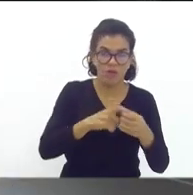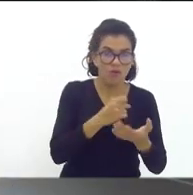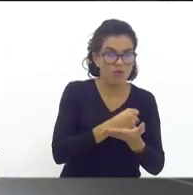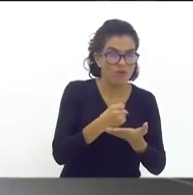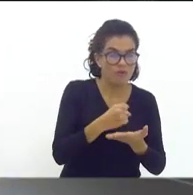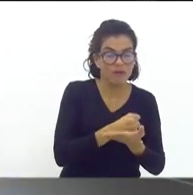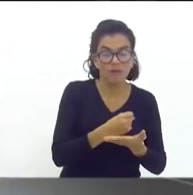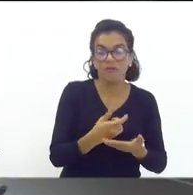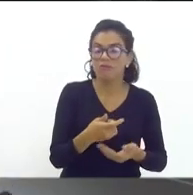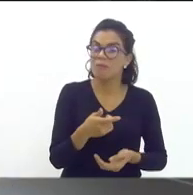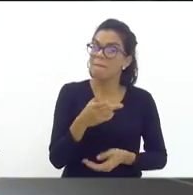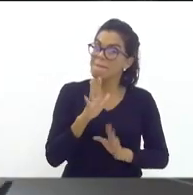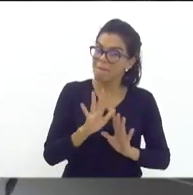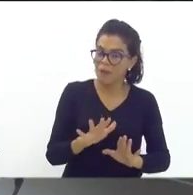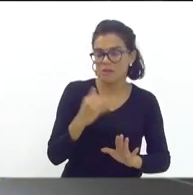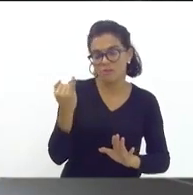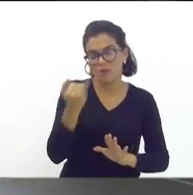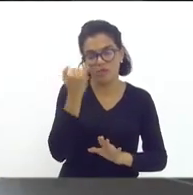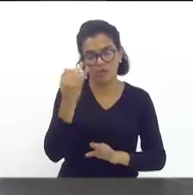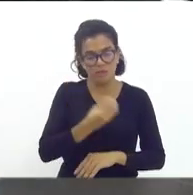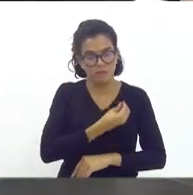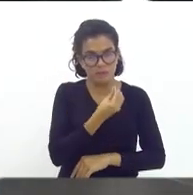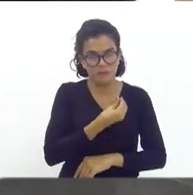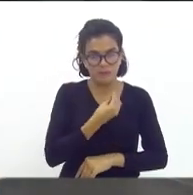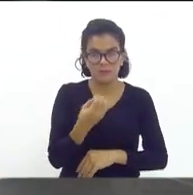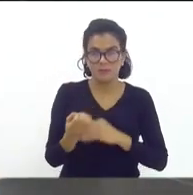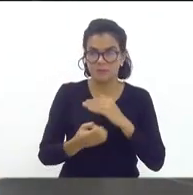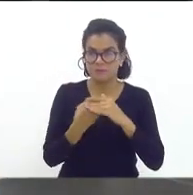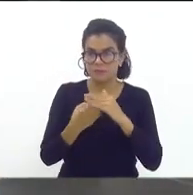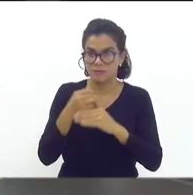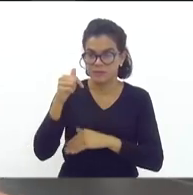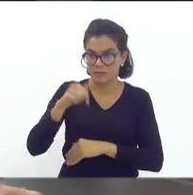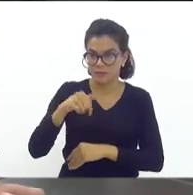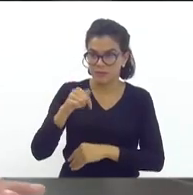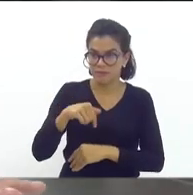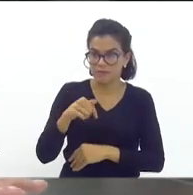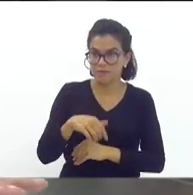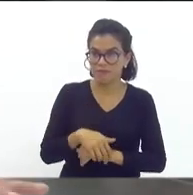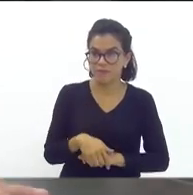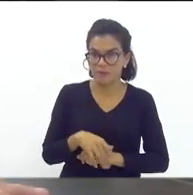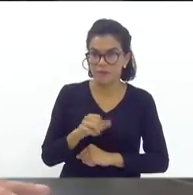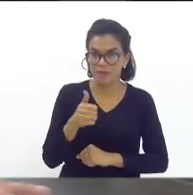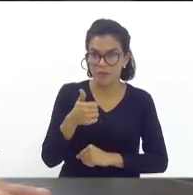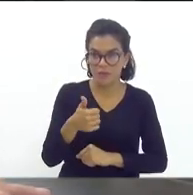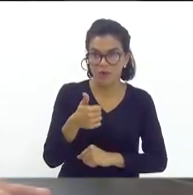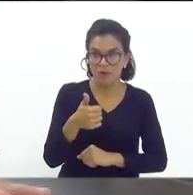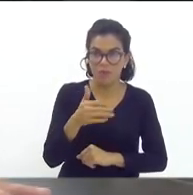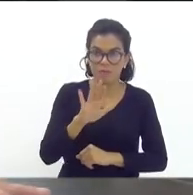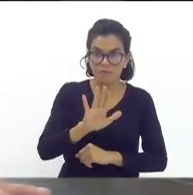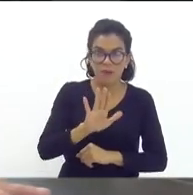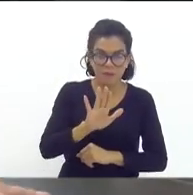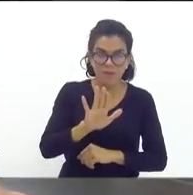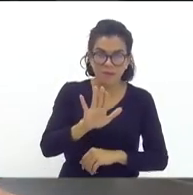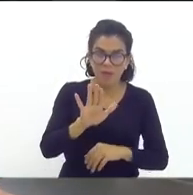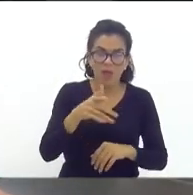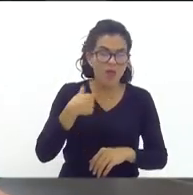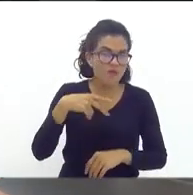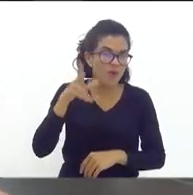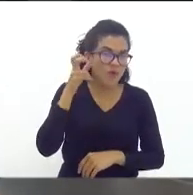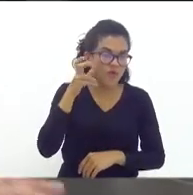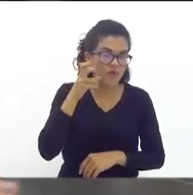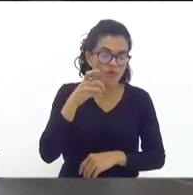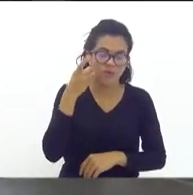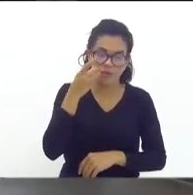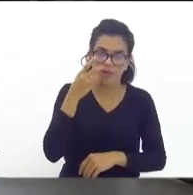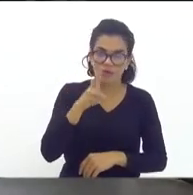fundamental presença da agência aqui então vou colocar a deliberação de uma excelente mas sem antes eu vou ouvir o deputado Val